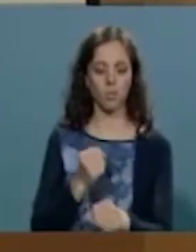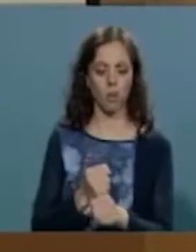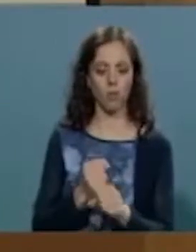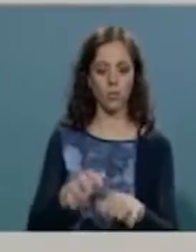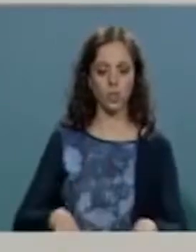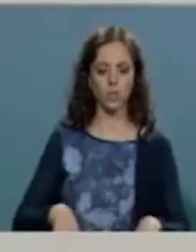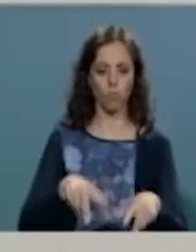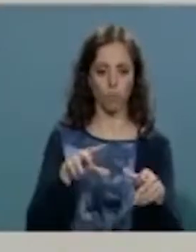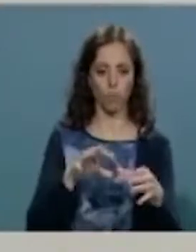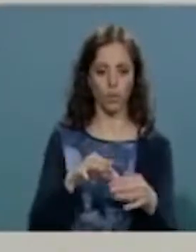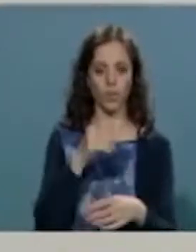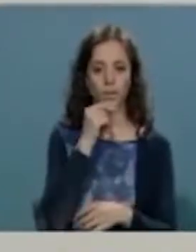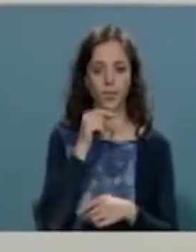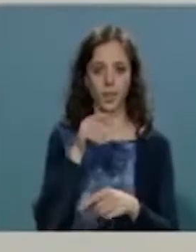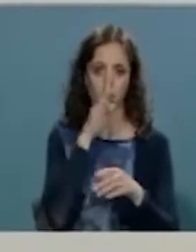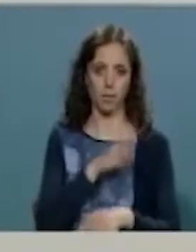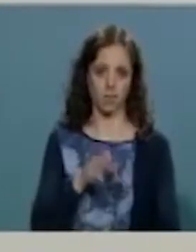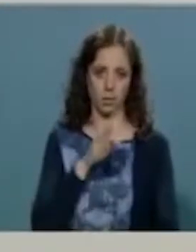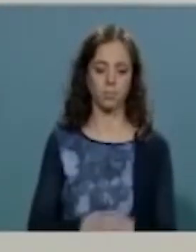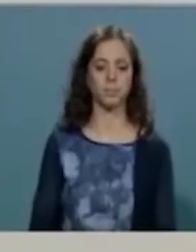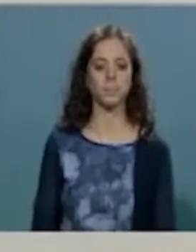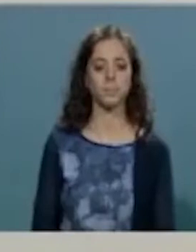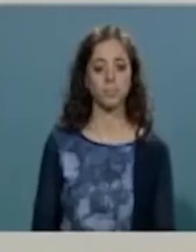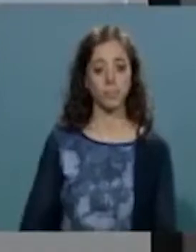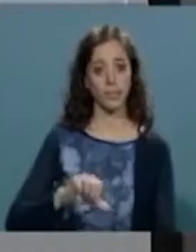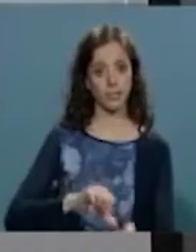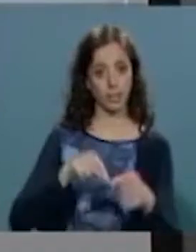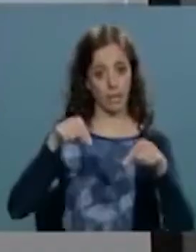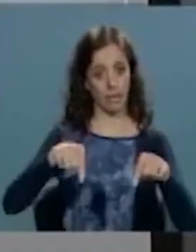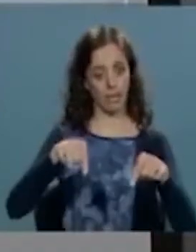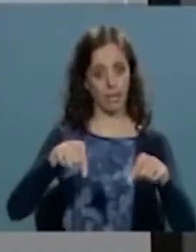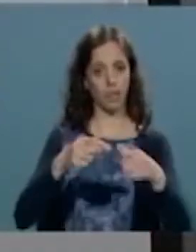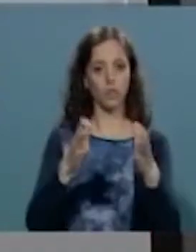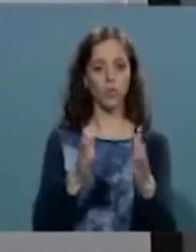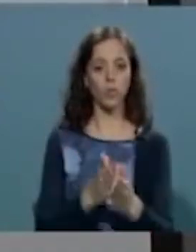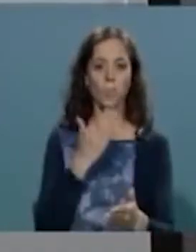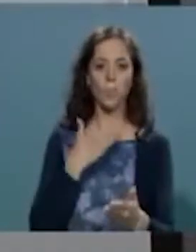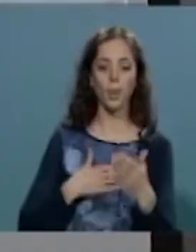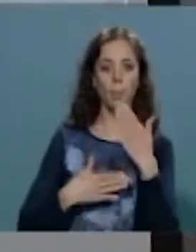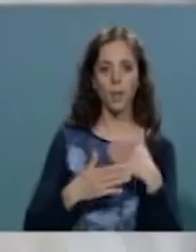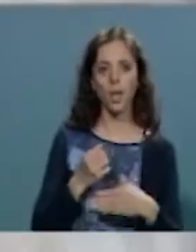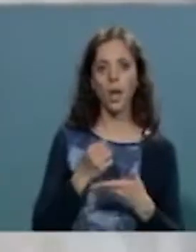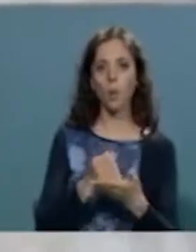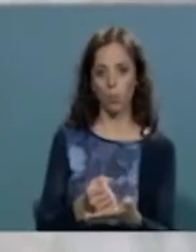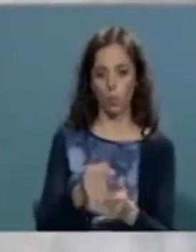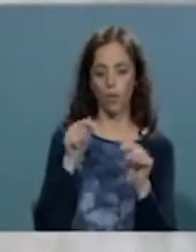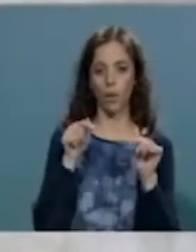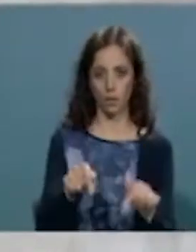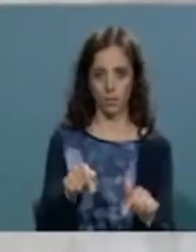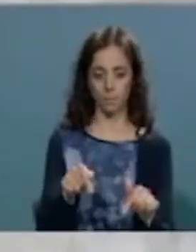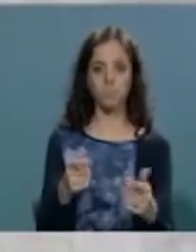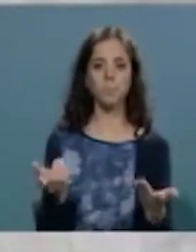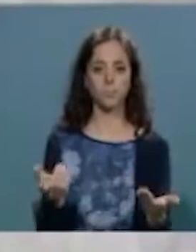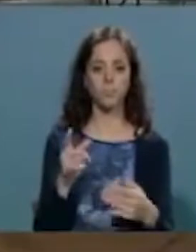está a ser desenvolvido no terreno é neste centro que entram todos os pedidos de apoio é